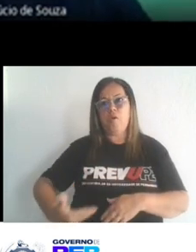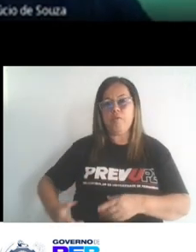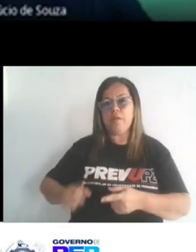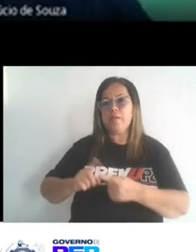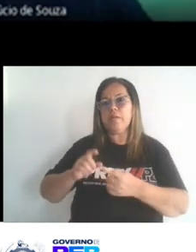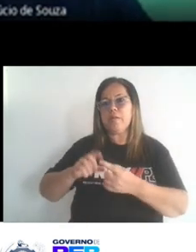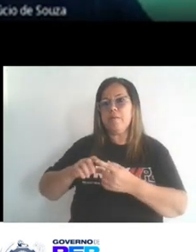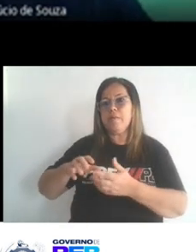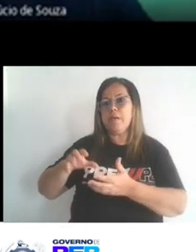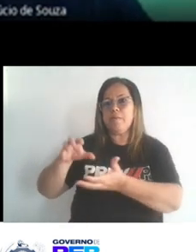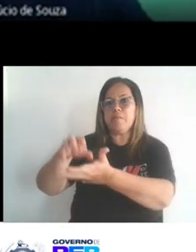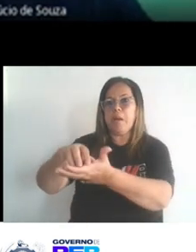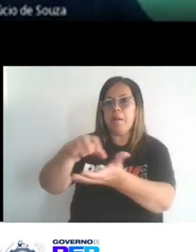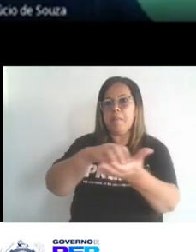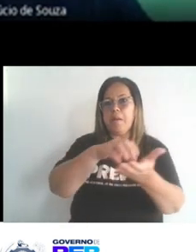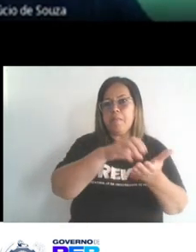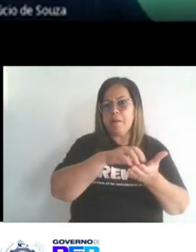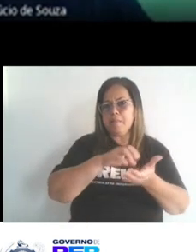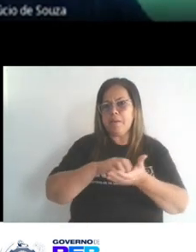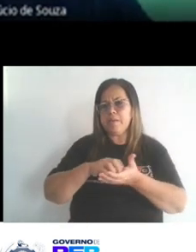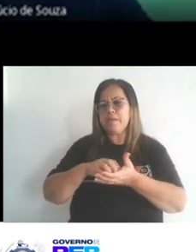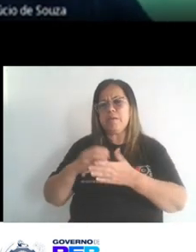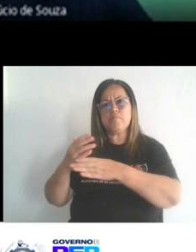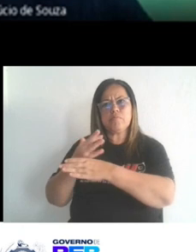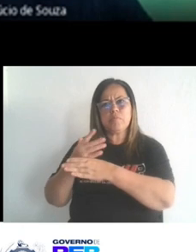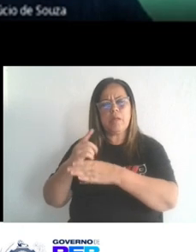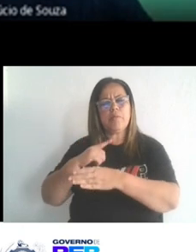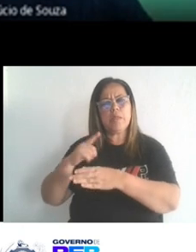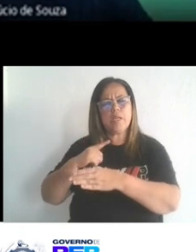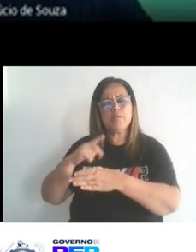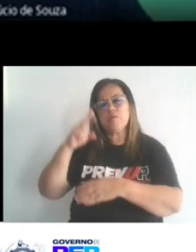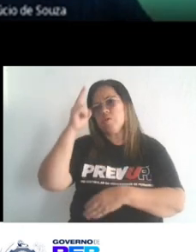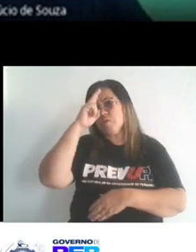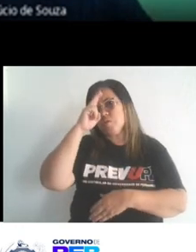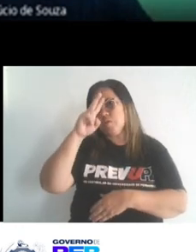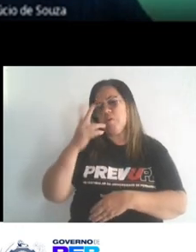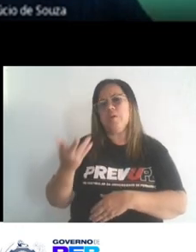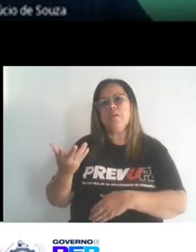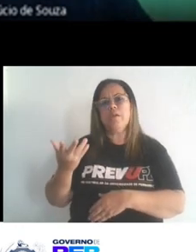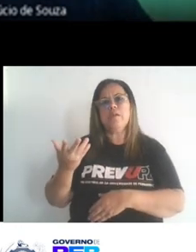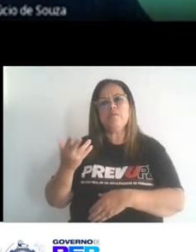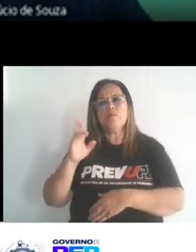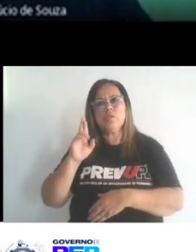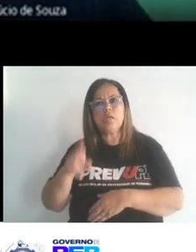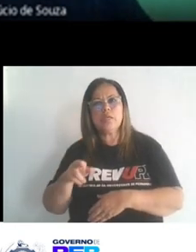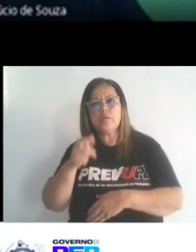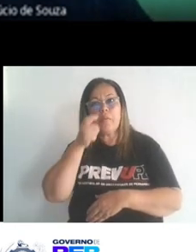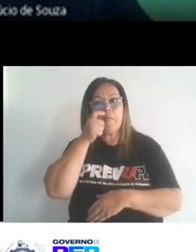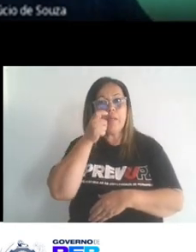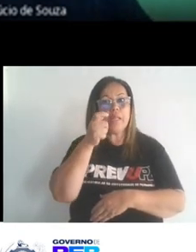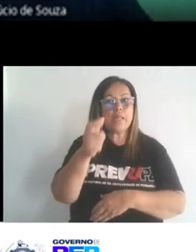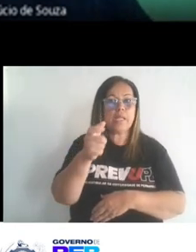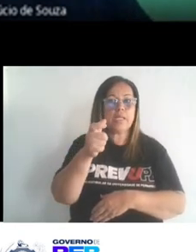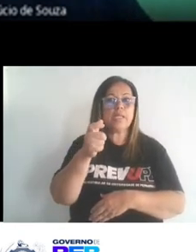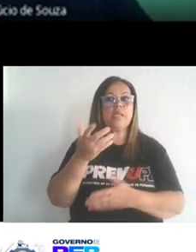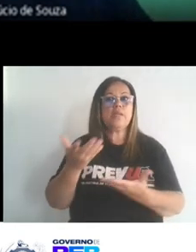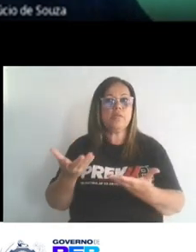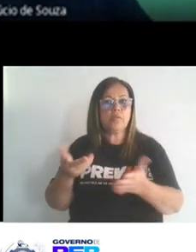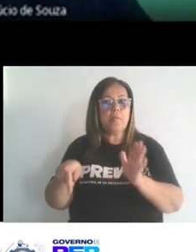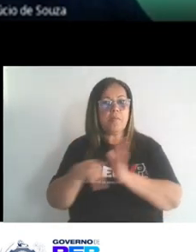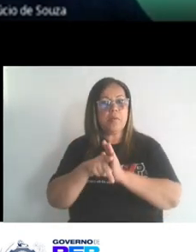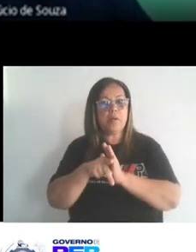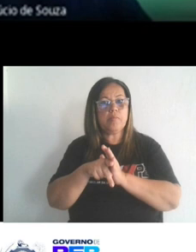cada província tem a sua história local suas razões e seus interesses específicos para